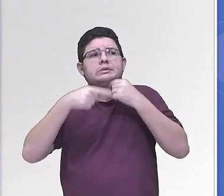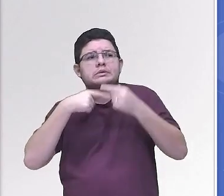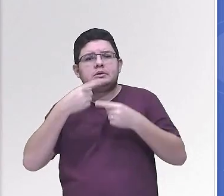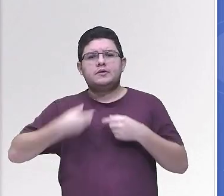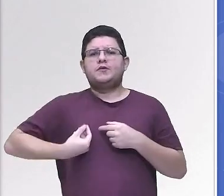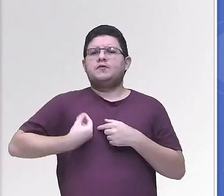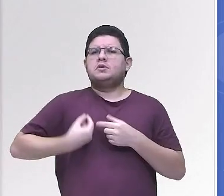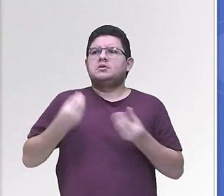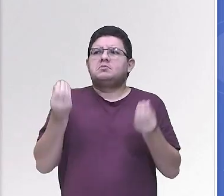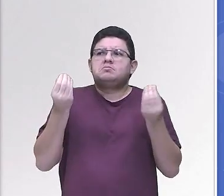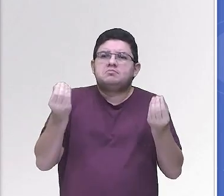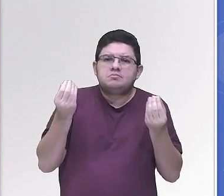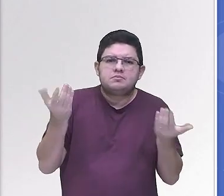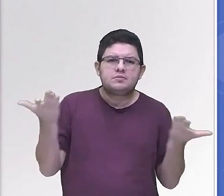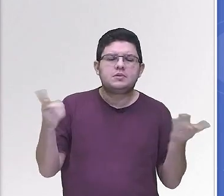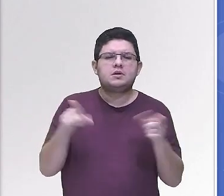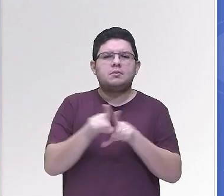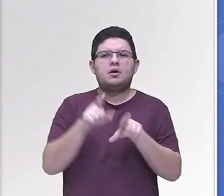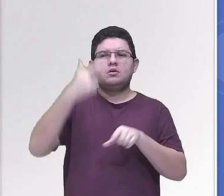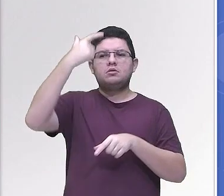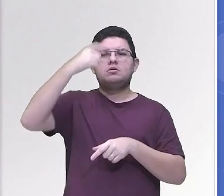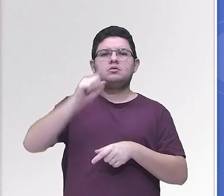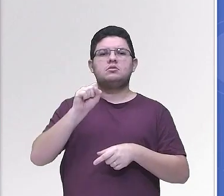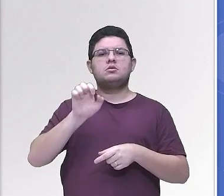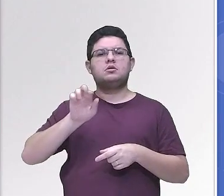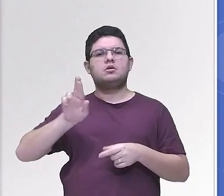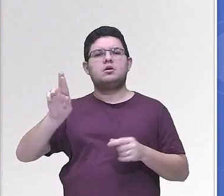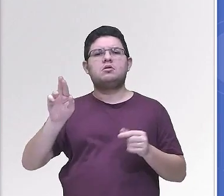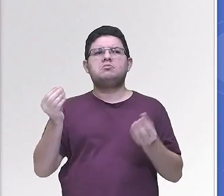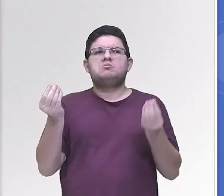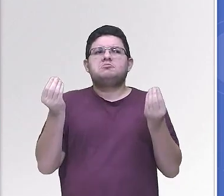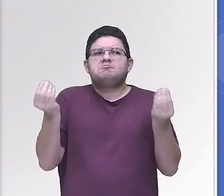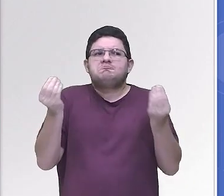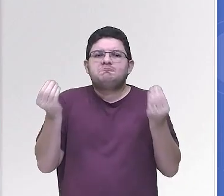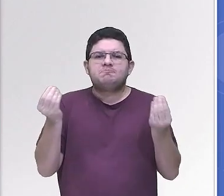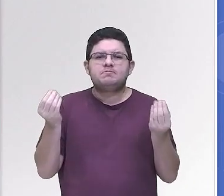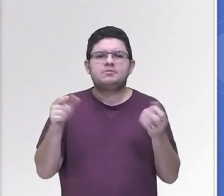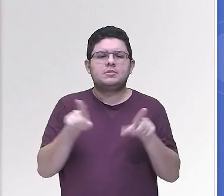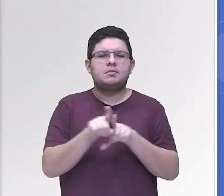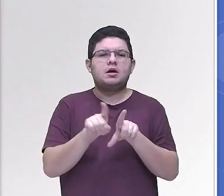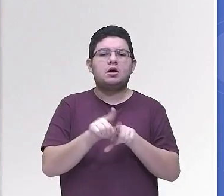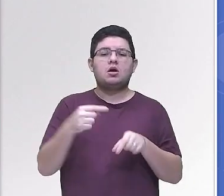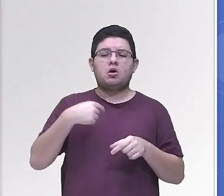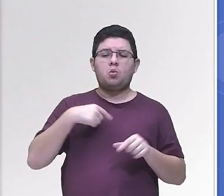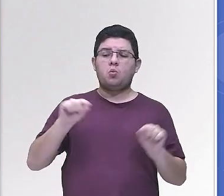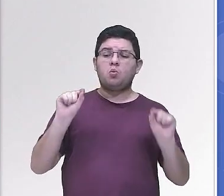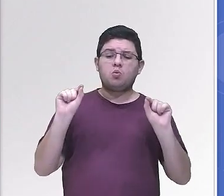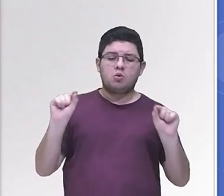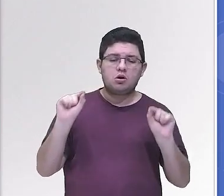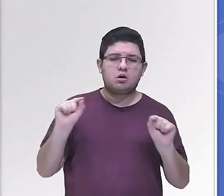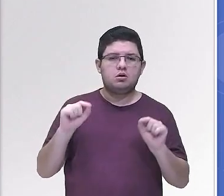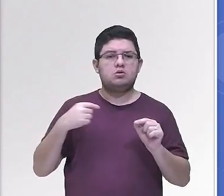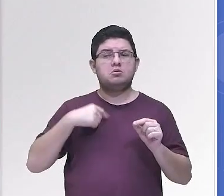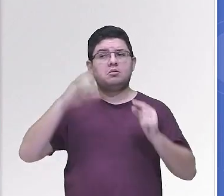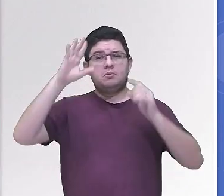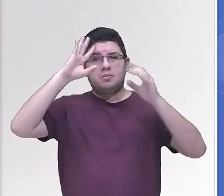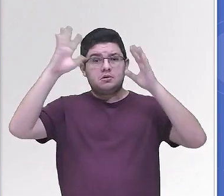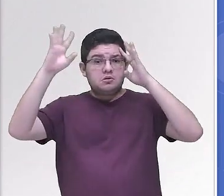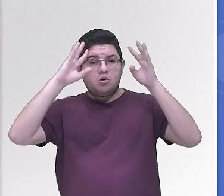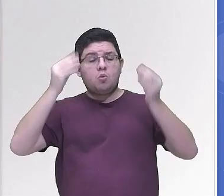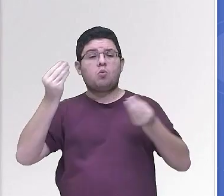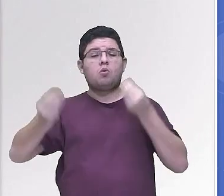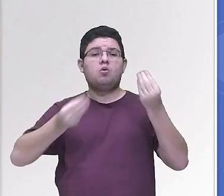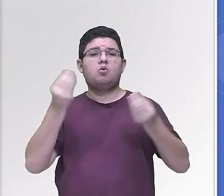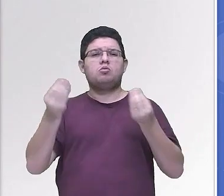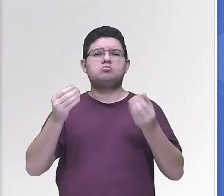o questionar sobre o meu próprio existir, o questionar sobre quem sou eu, como estou pensando, como estou agindo, como